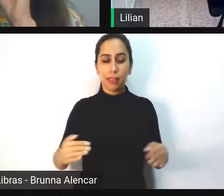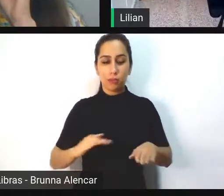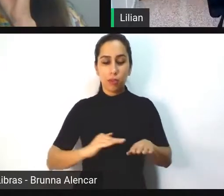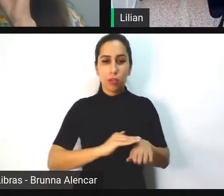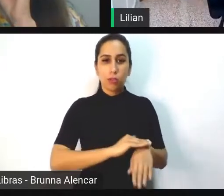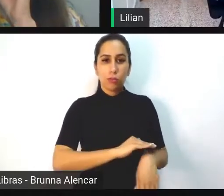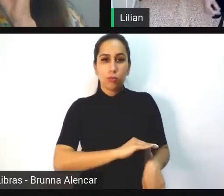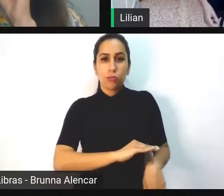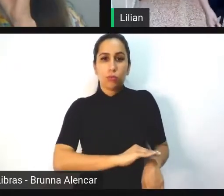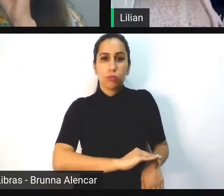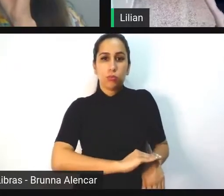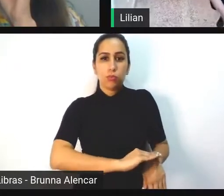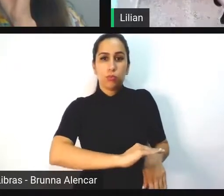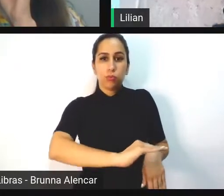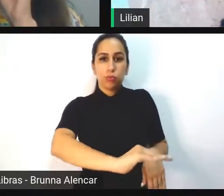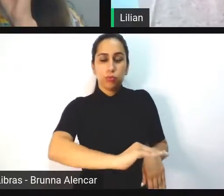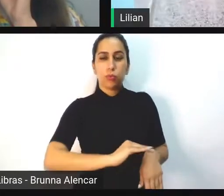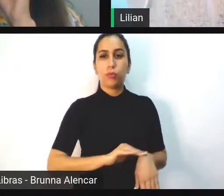uma cadeira,